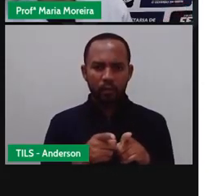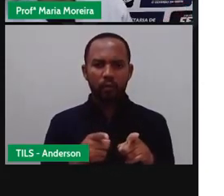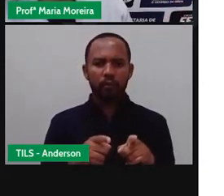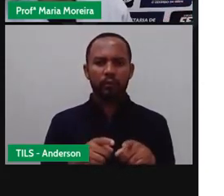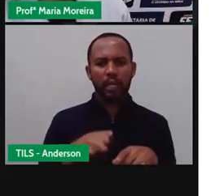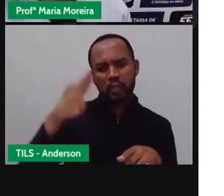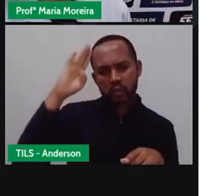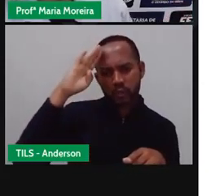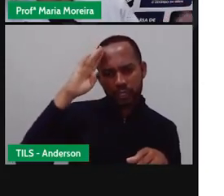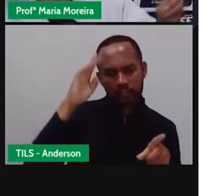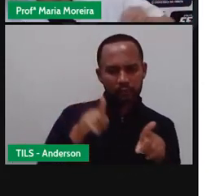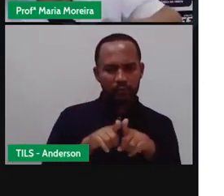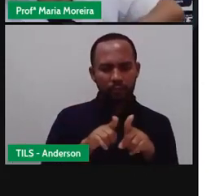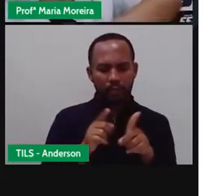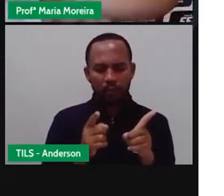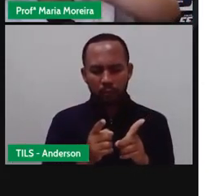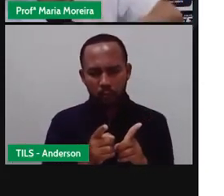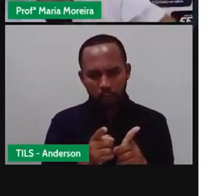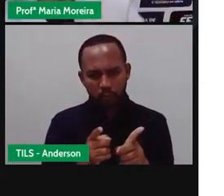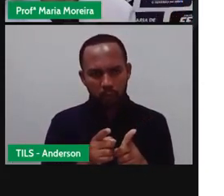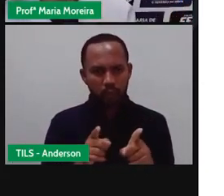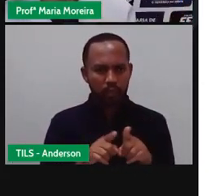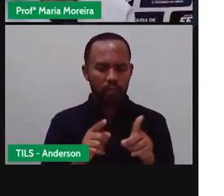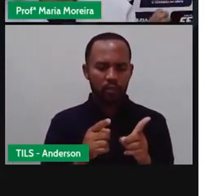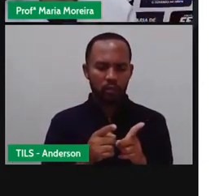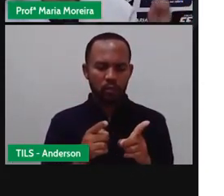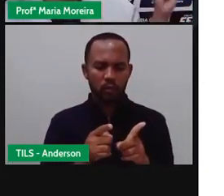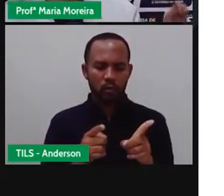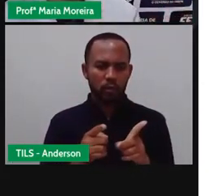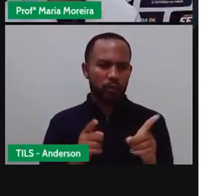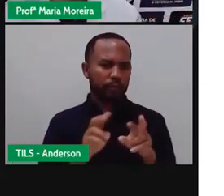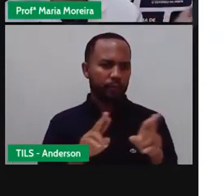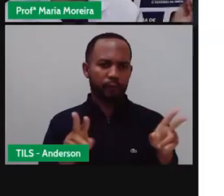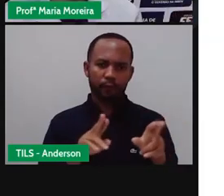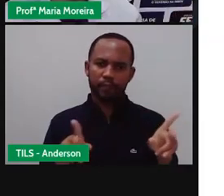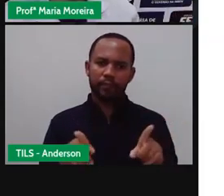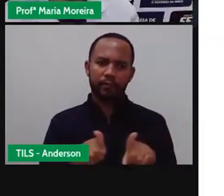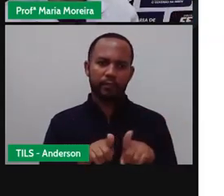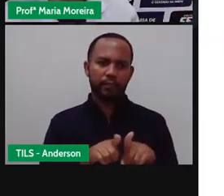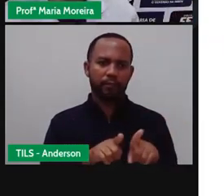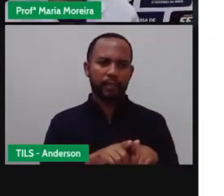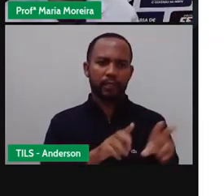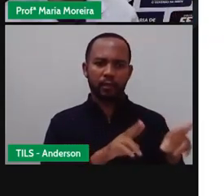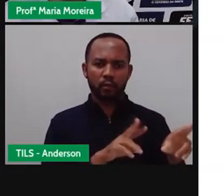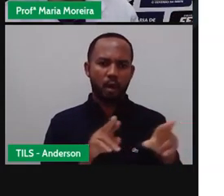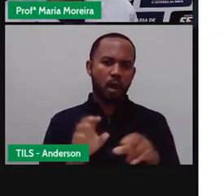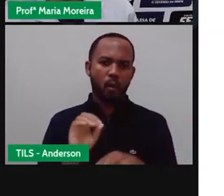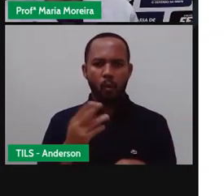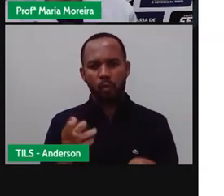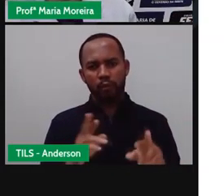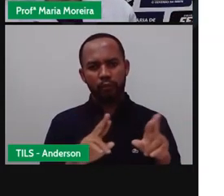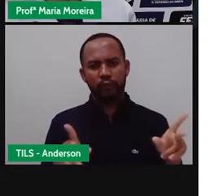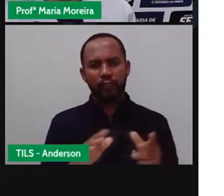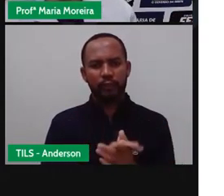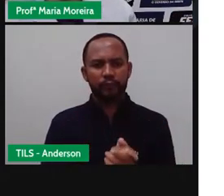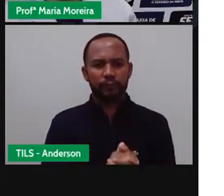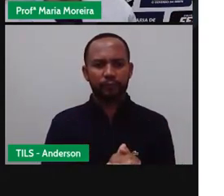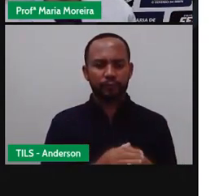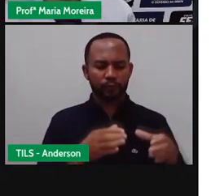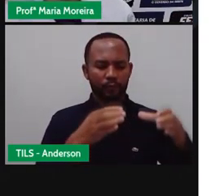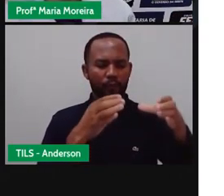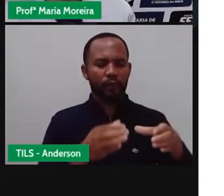formigas, elas também têm o quê? Possuem tamanhos diferentes, mesmo sendo o quê? Na mesma espécie, tá? Bom, o